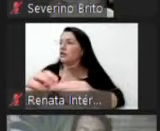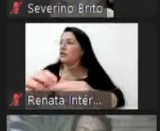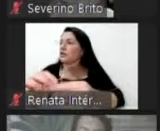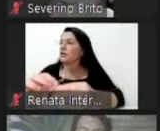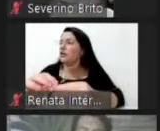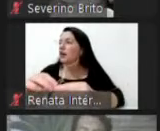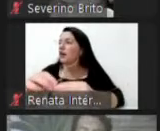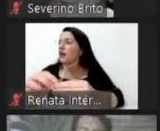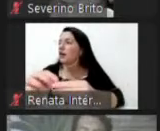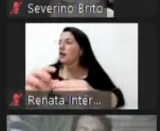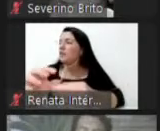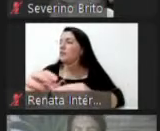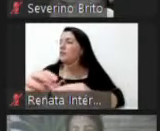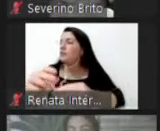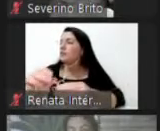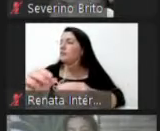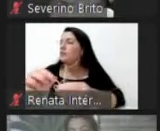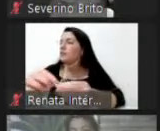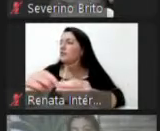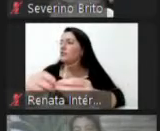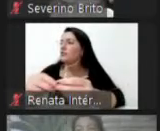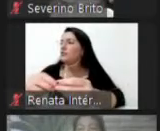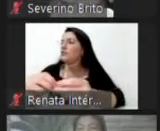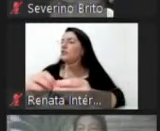Creuza Maria Martins Ramos,